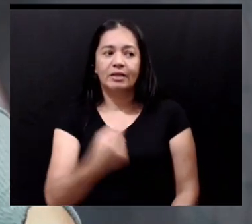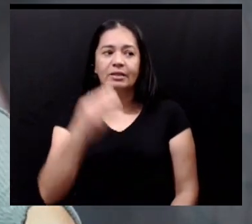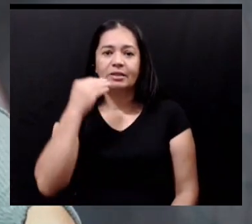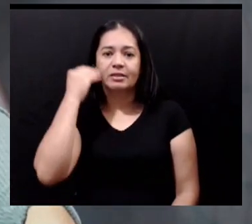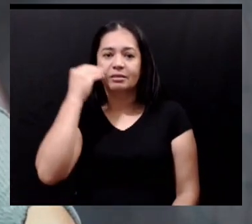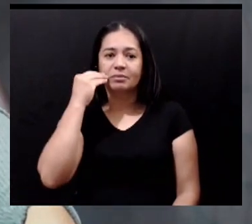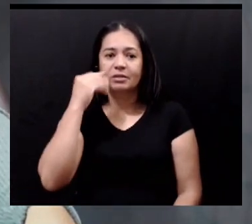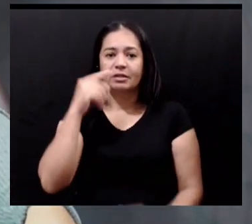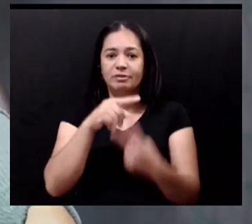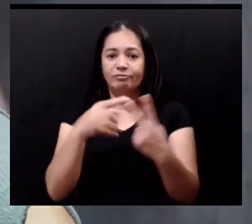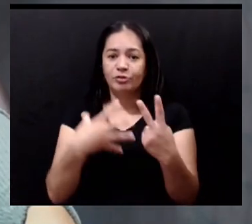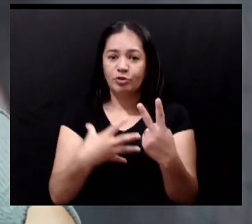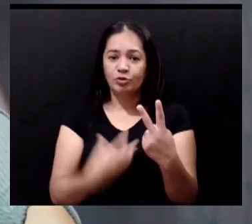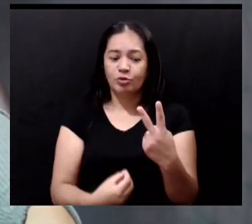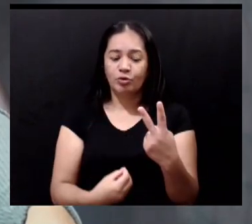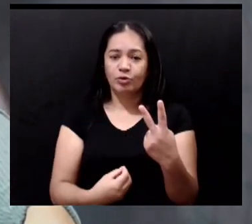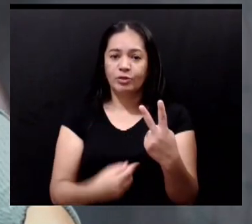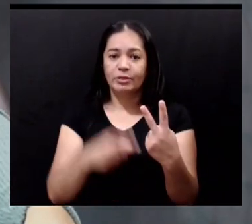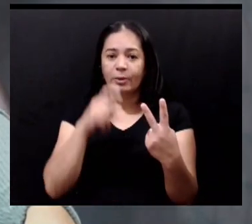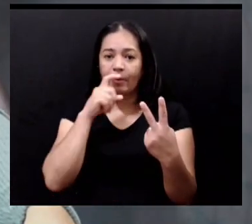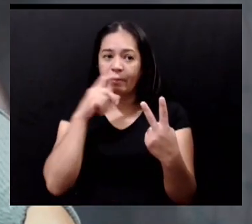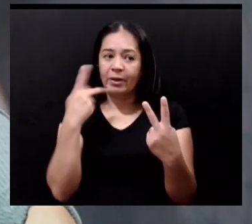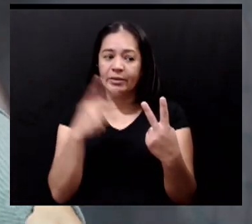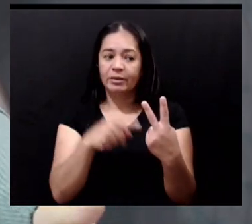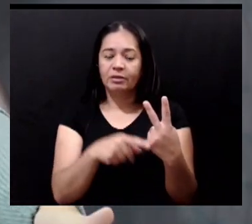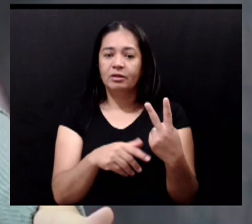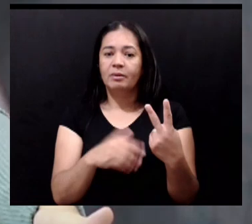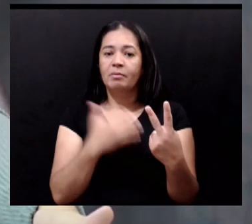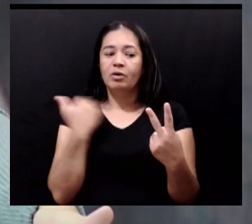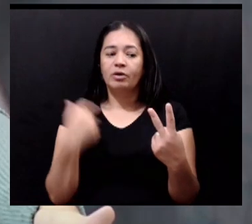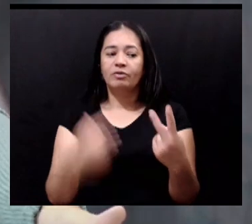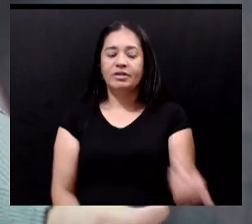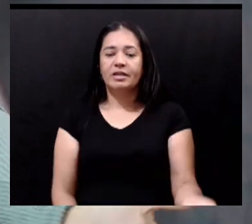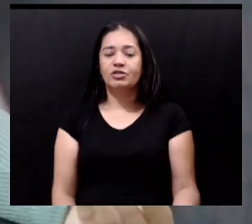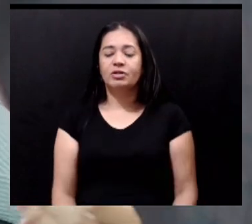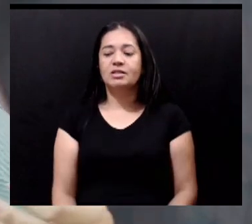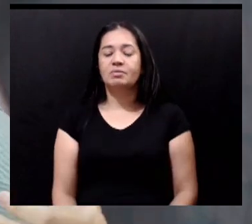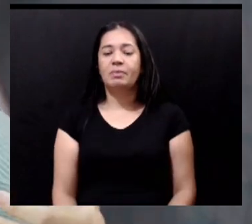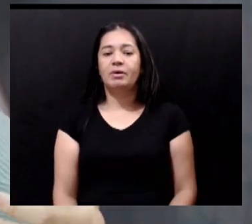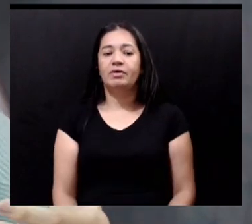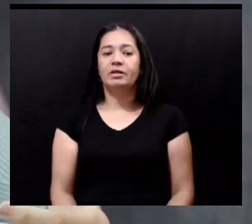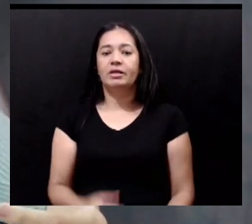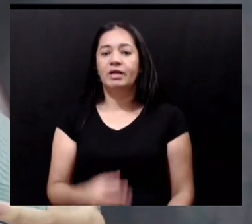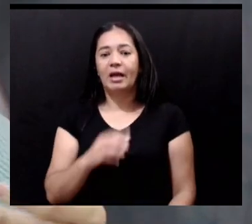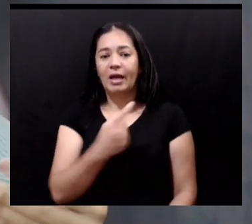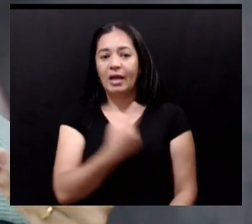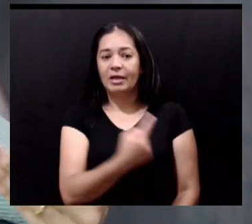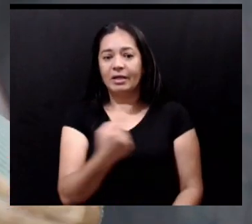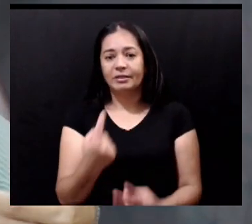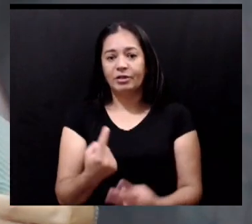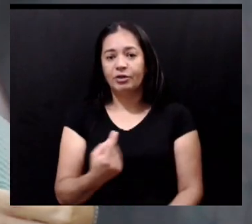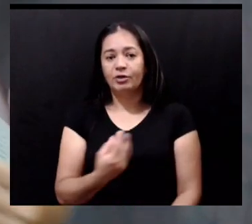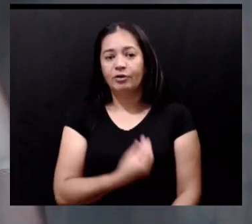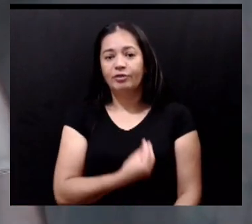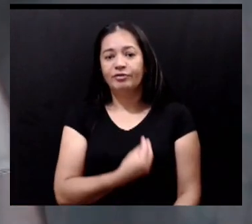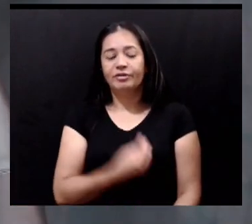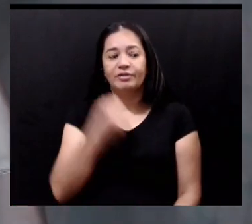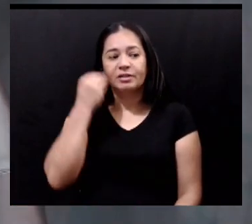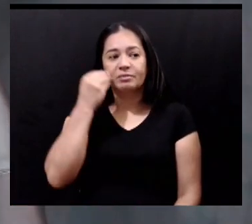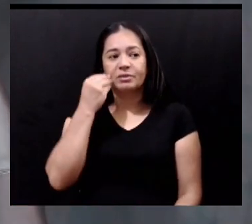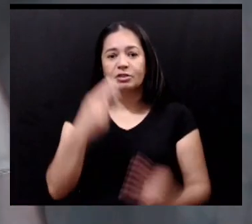perderam o pai e cada um vai experienciar e viver de uma maneira. E temos essa esposa também